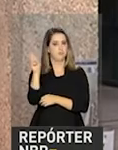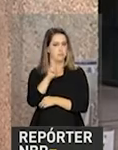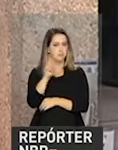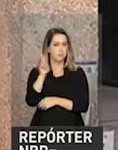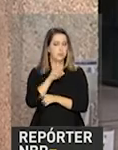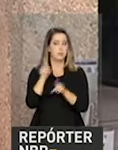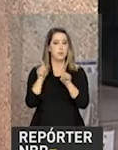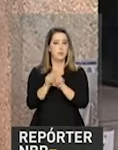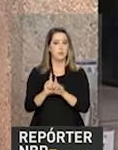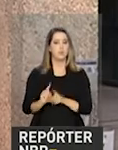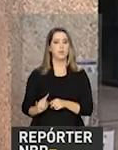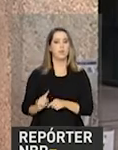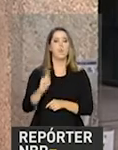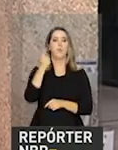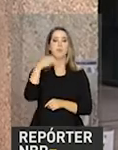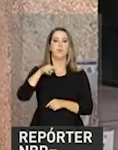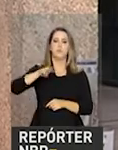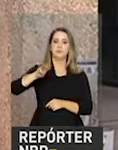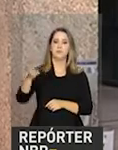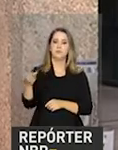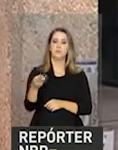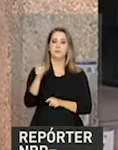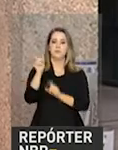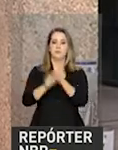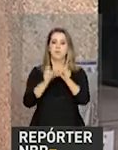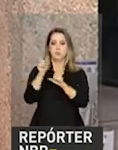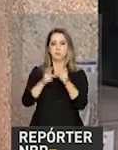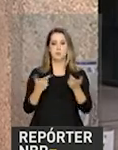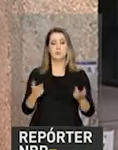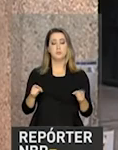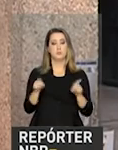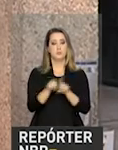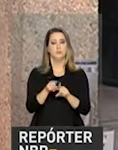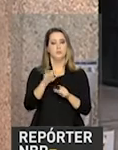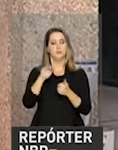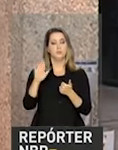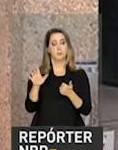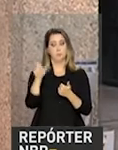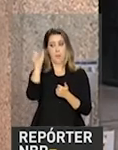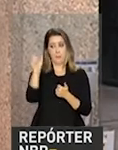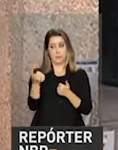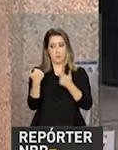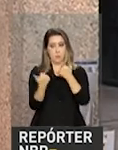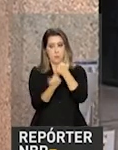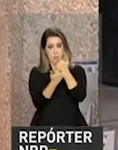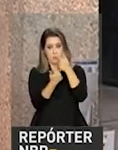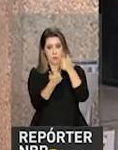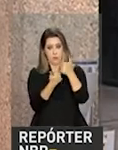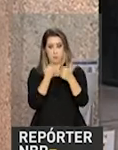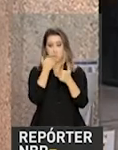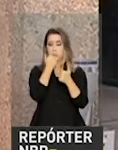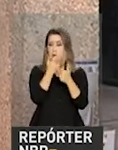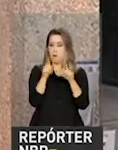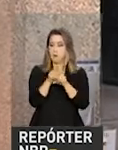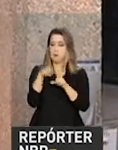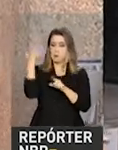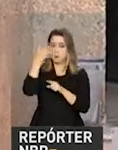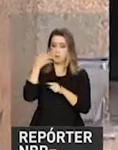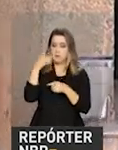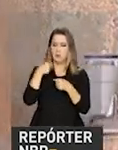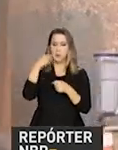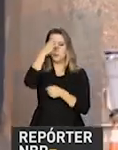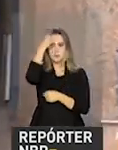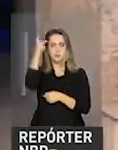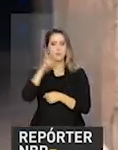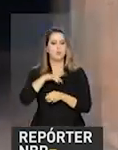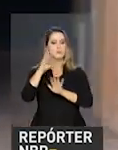reais para 1 milhão e 500 mil trabalhadores. O vice-presidente de governo da Caixa, Roberto Dezê, explica para a gente quem